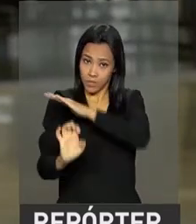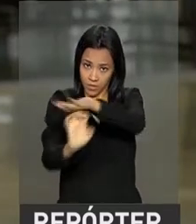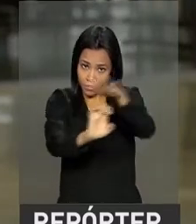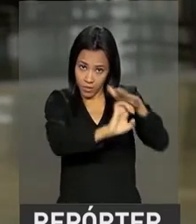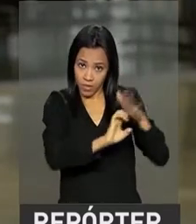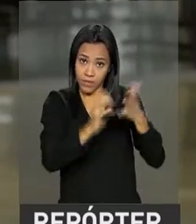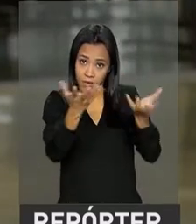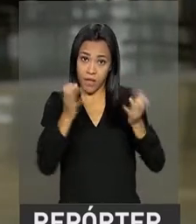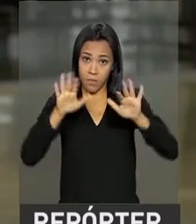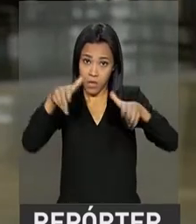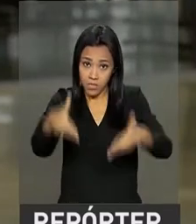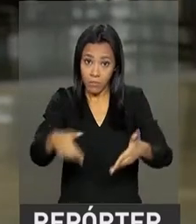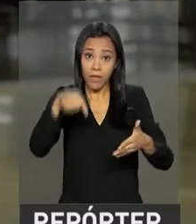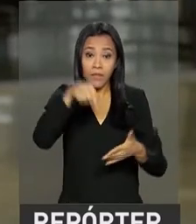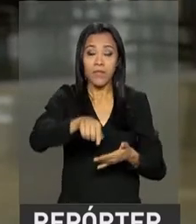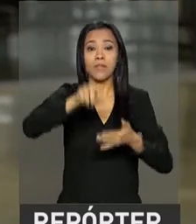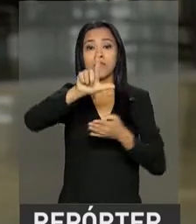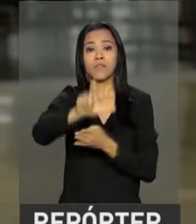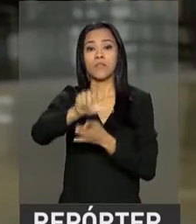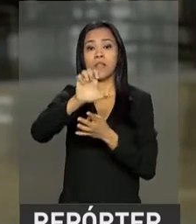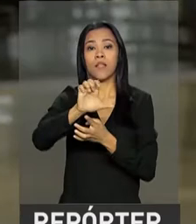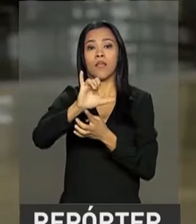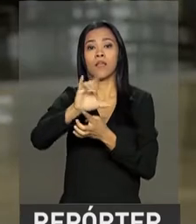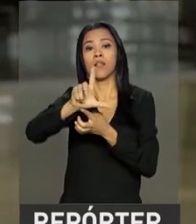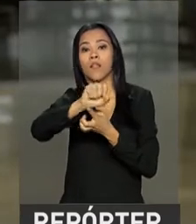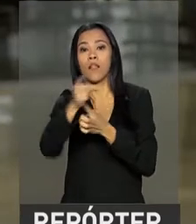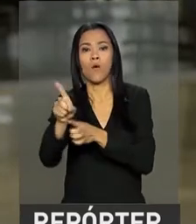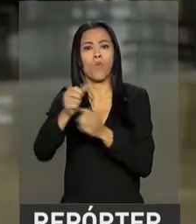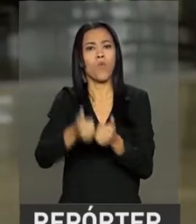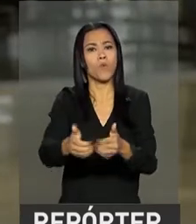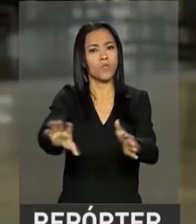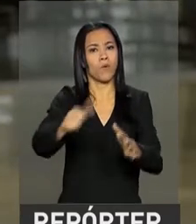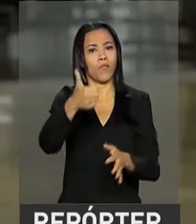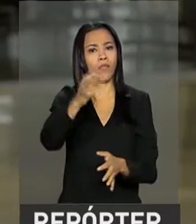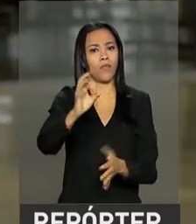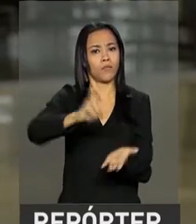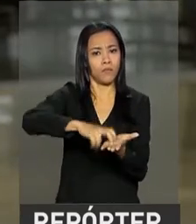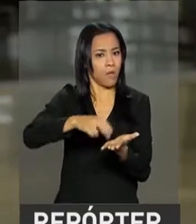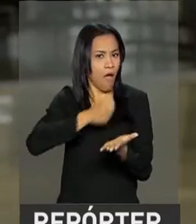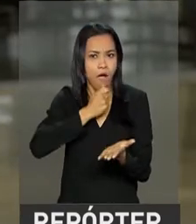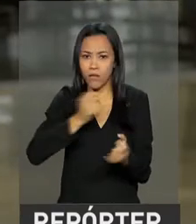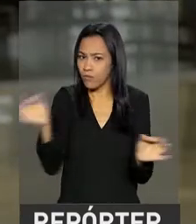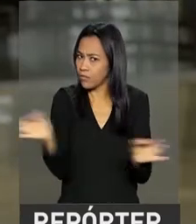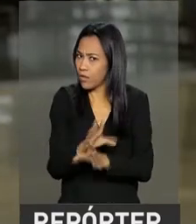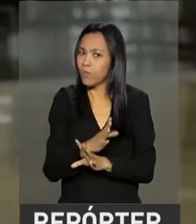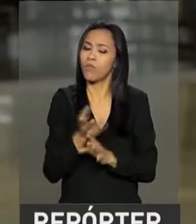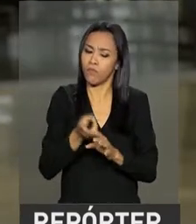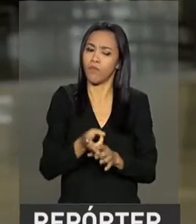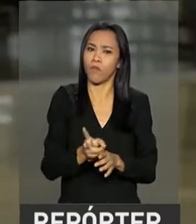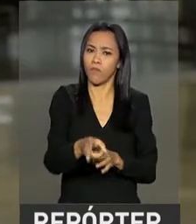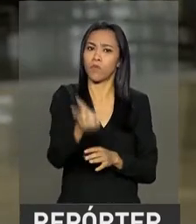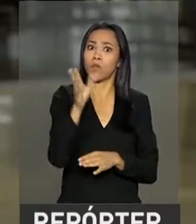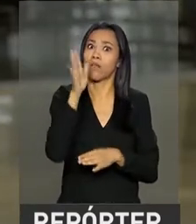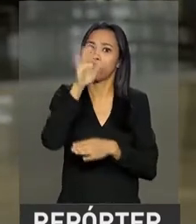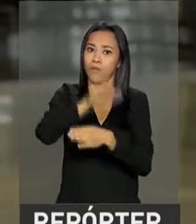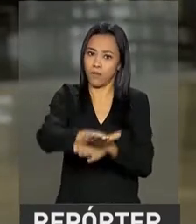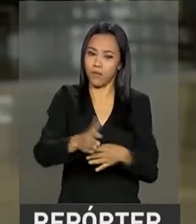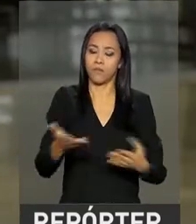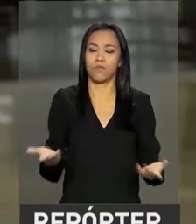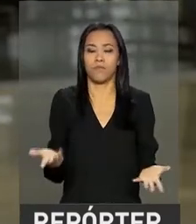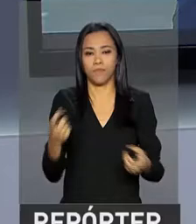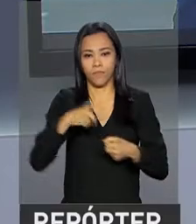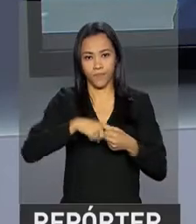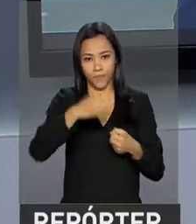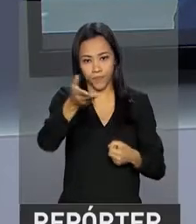desse leilão. O leilão começou às 10 horas da manhã. Não terminou e deve avançar aí para o período da tarde. Eu volto com você aí no estúdio,